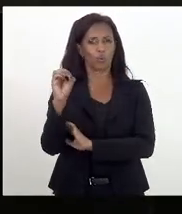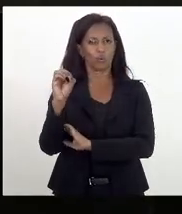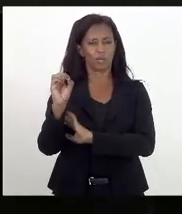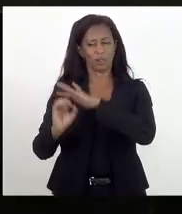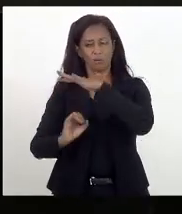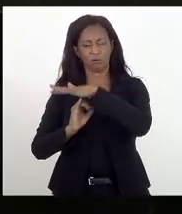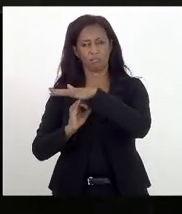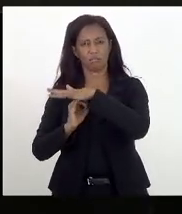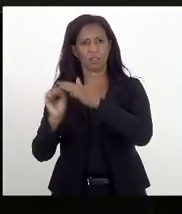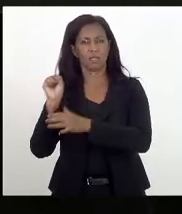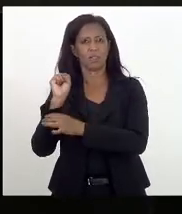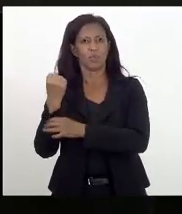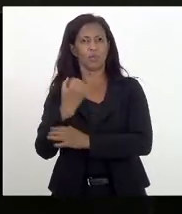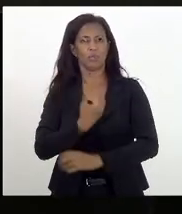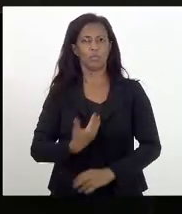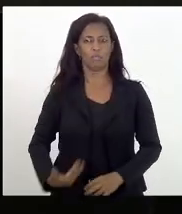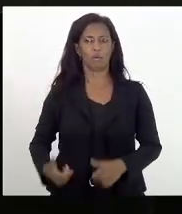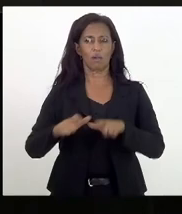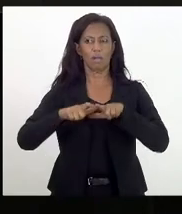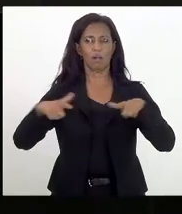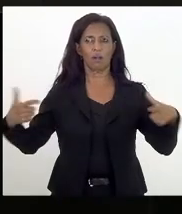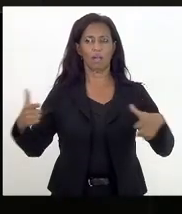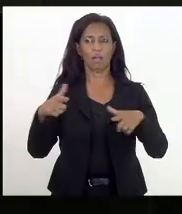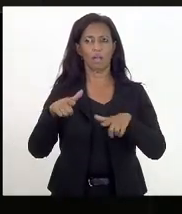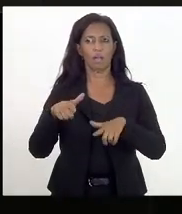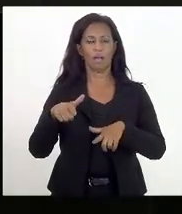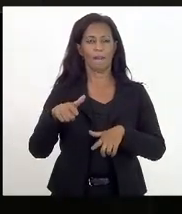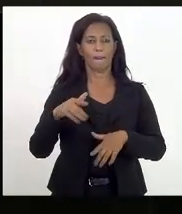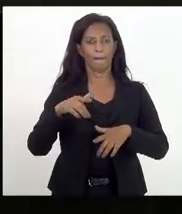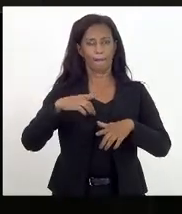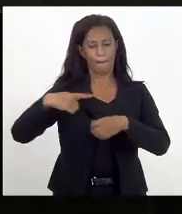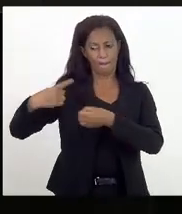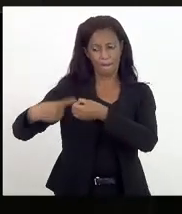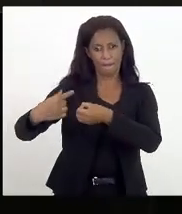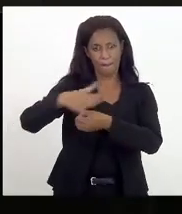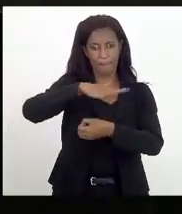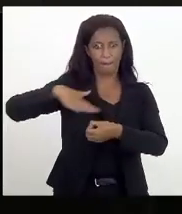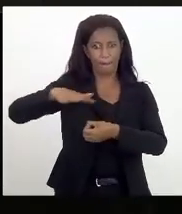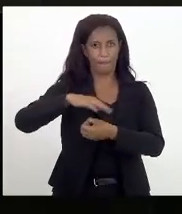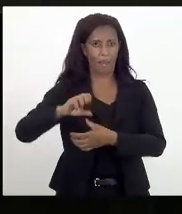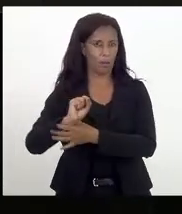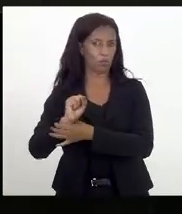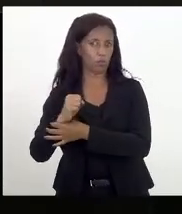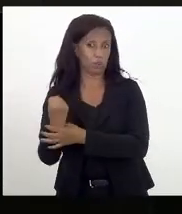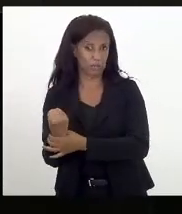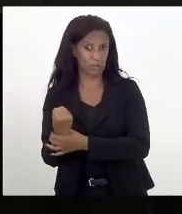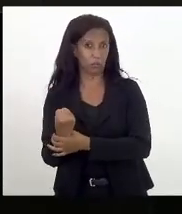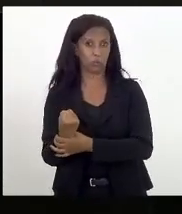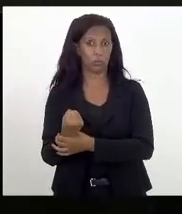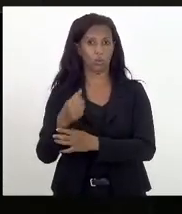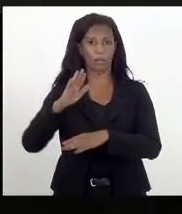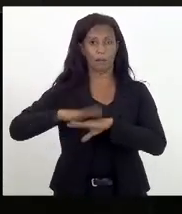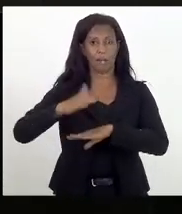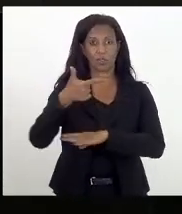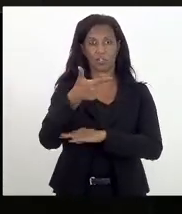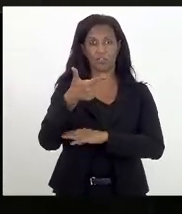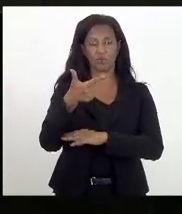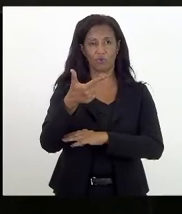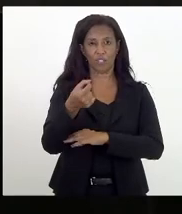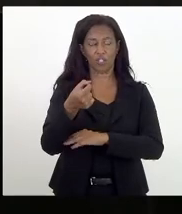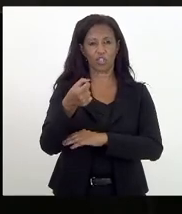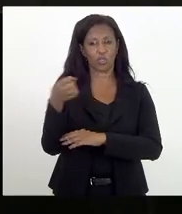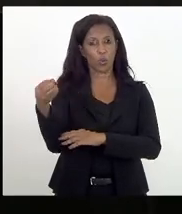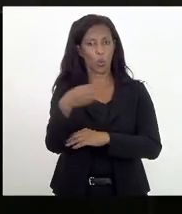tecnológicos da Segurança Pública ampliação do programa bairro seguro que a polícia de proximidade mais 29 os